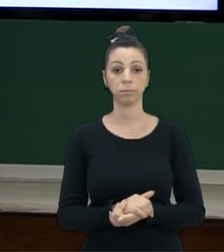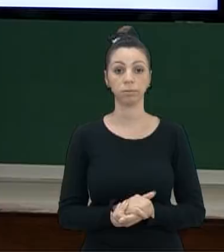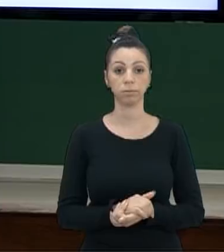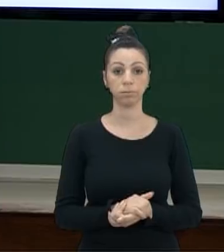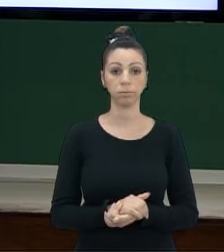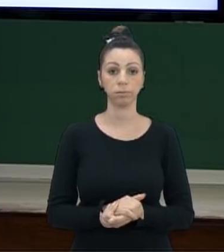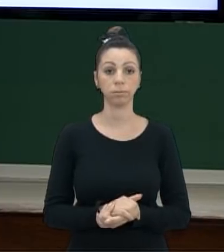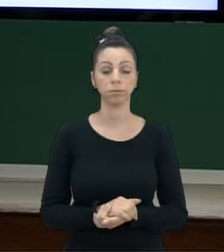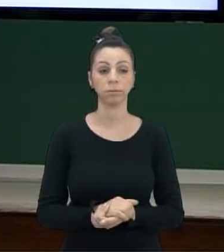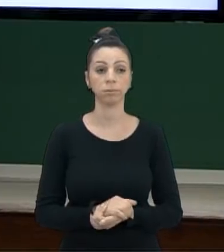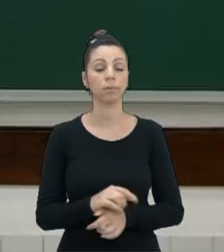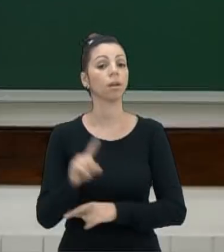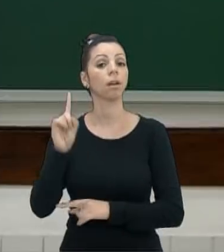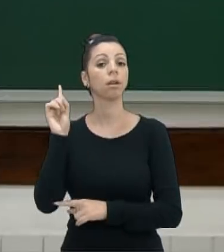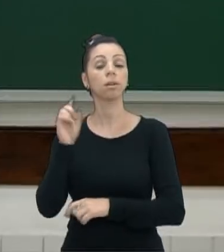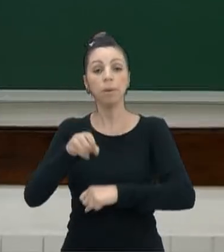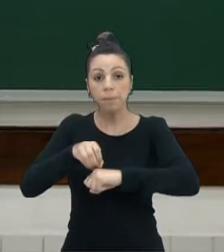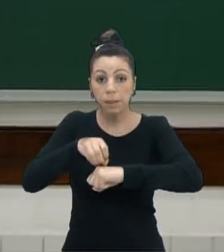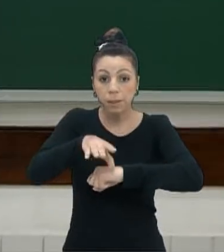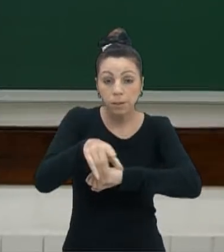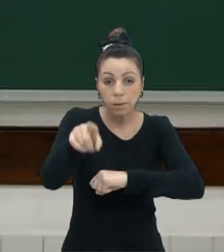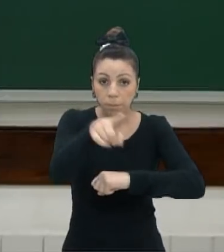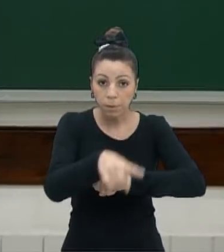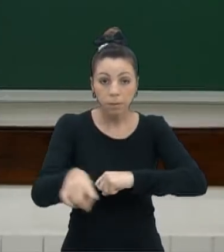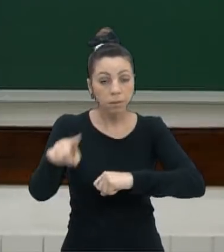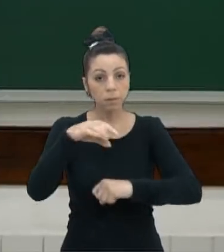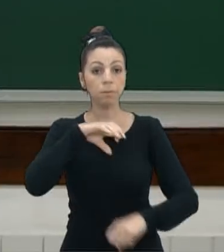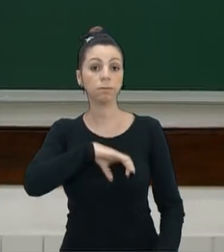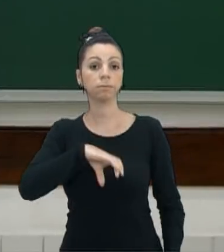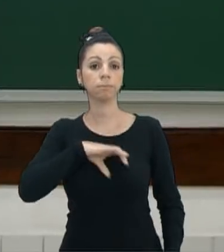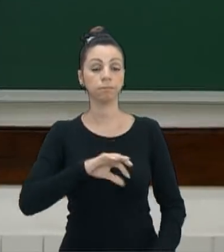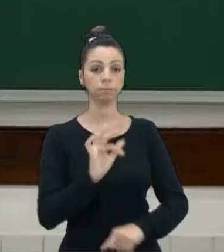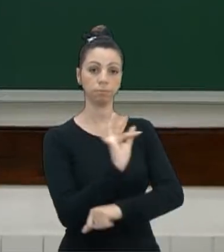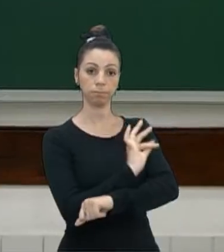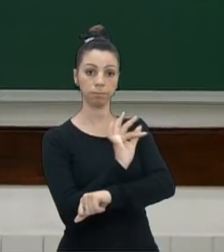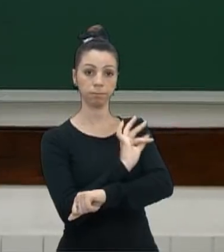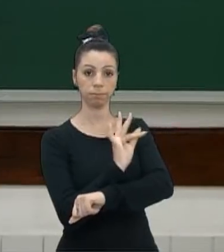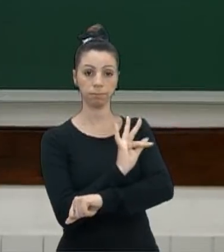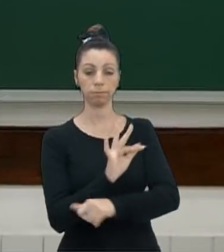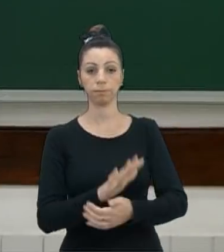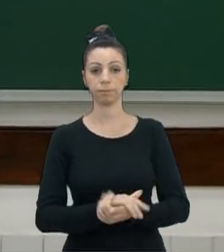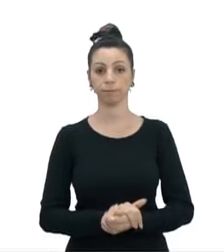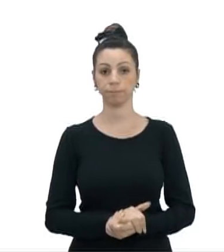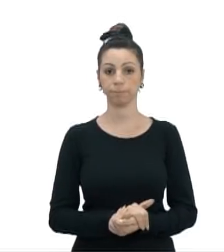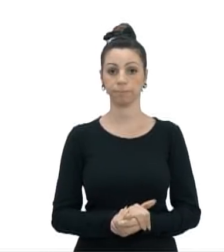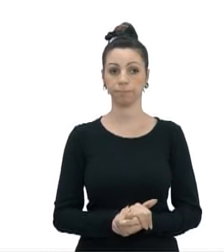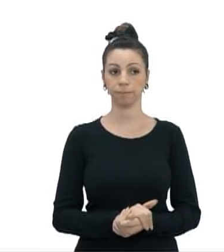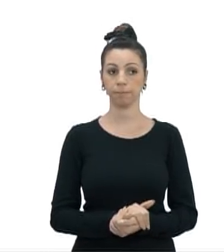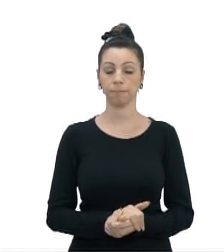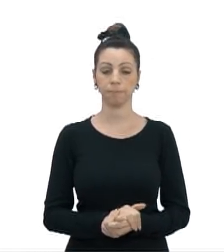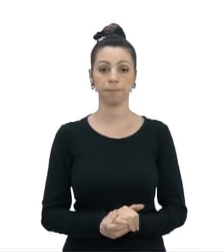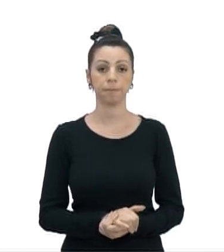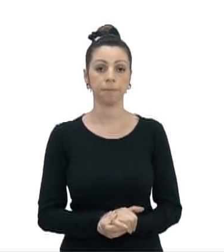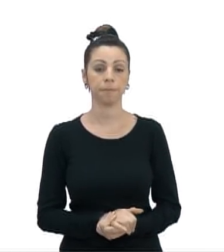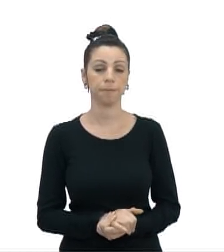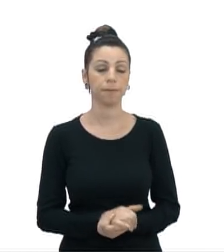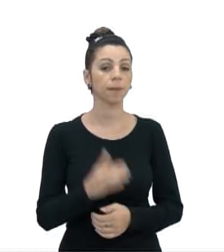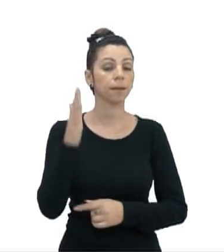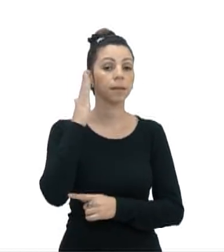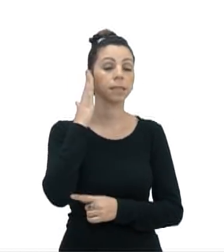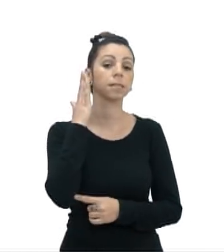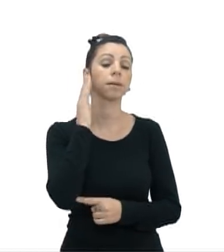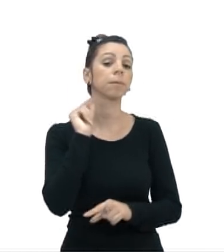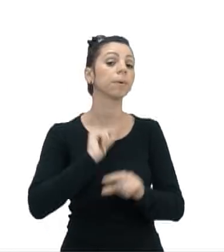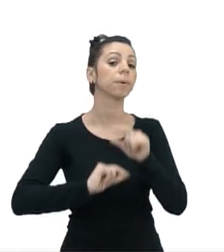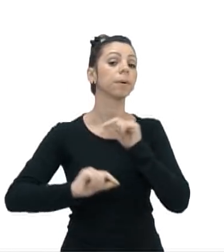Então, aqui uma dica para vocês em relação ao português formal. Então, olhe lá. Você sabia que na maior parte